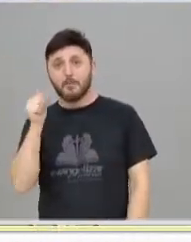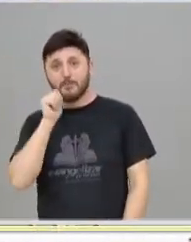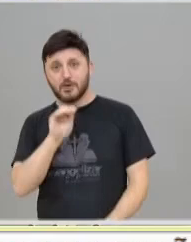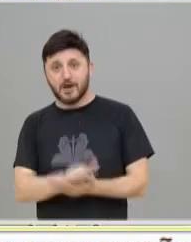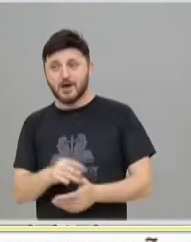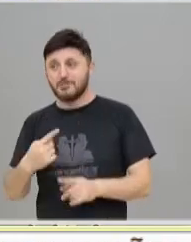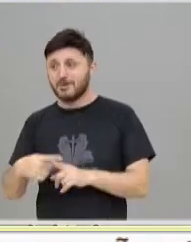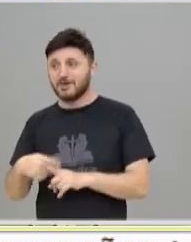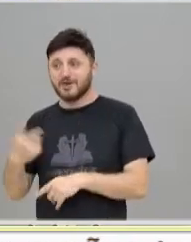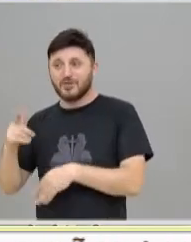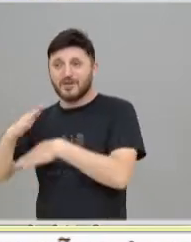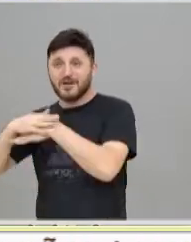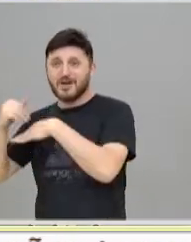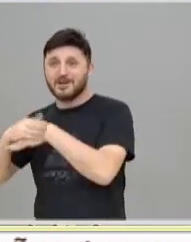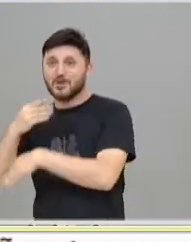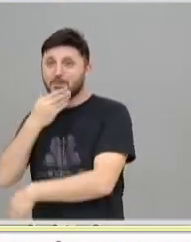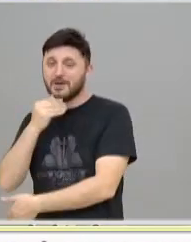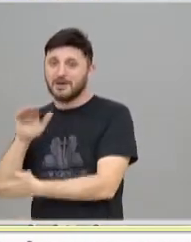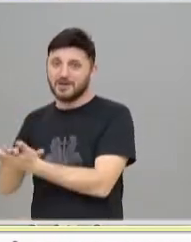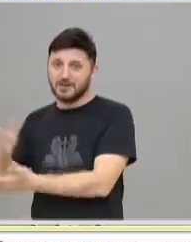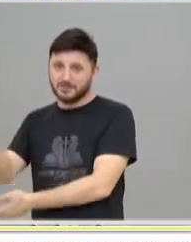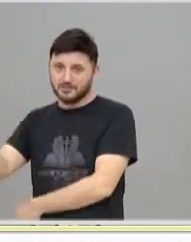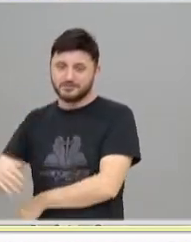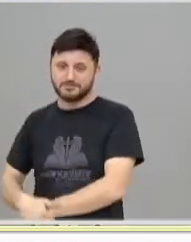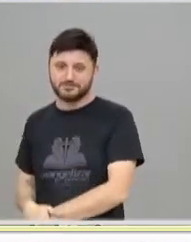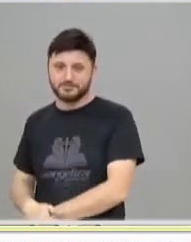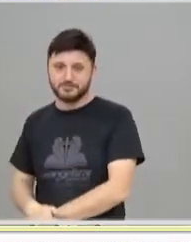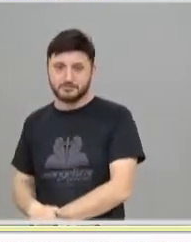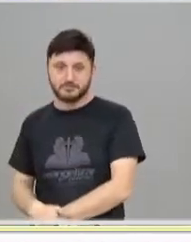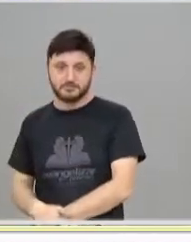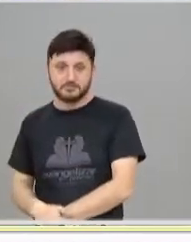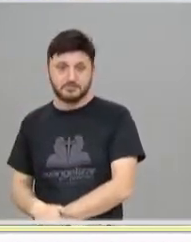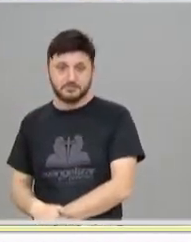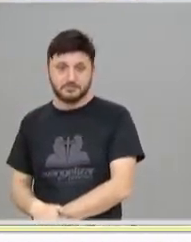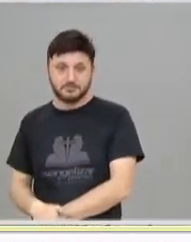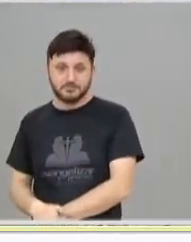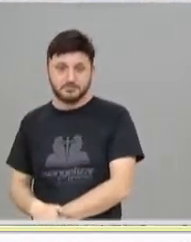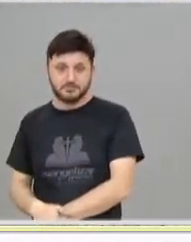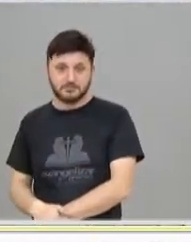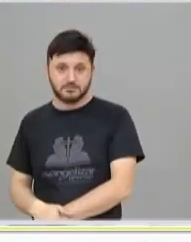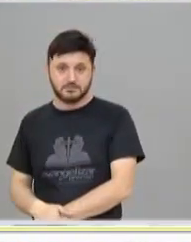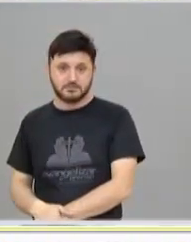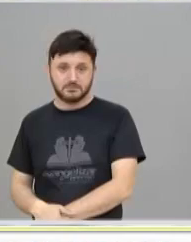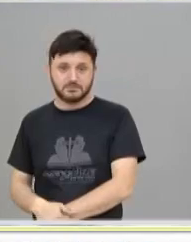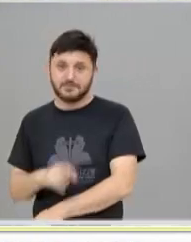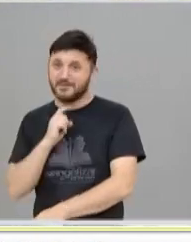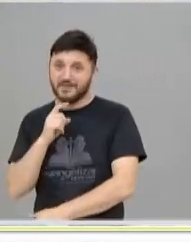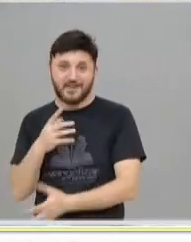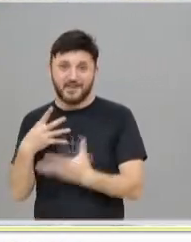Meus irmãos, ninguém aceita viver no choque,